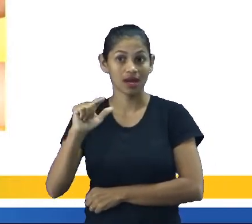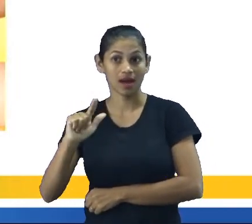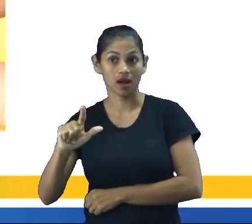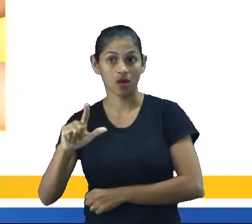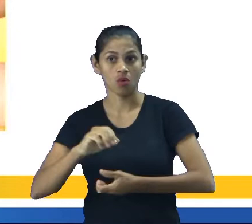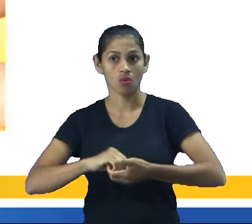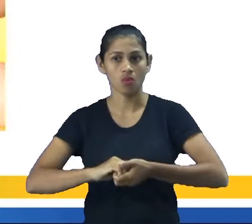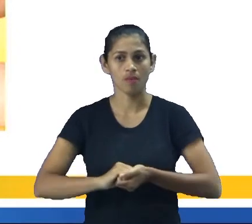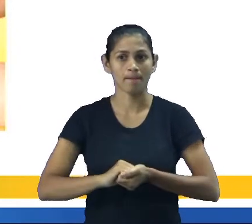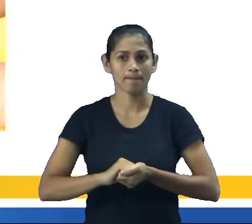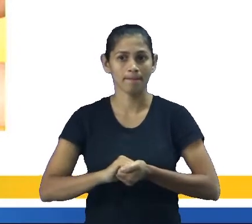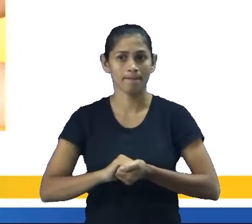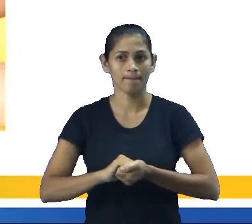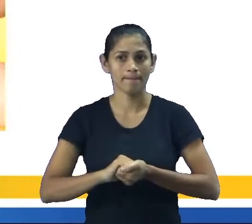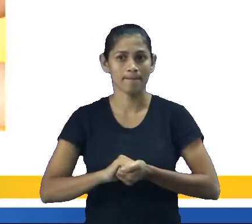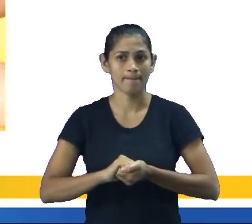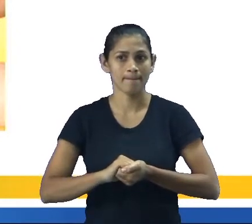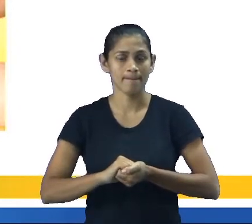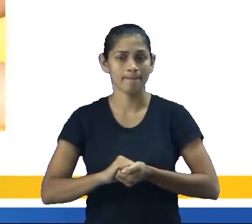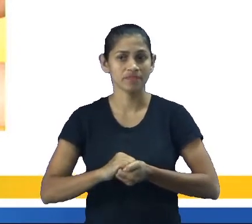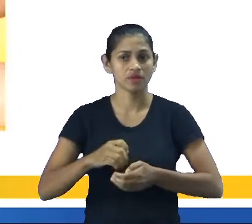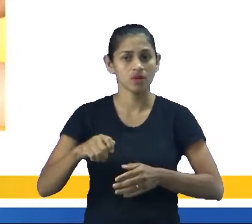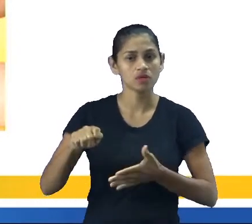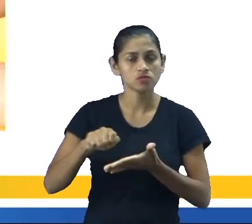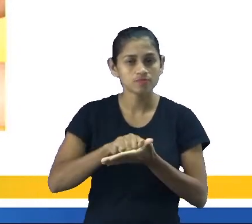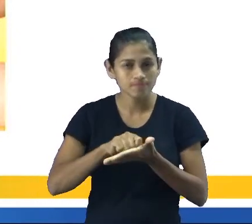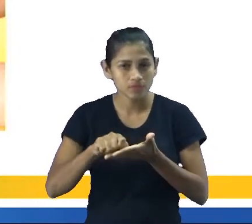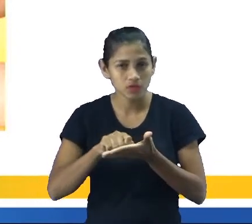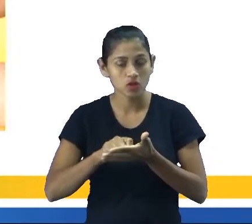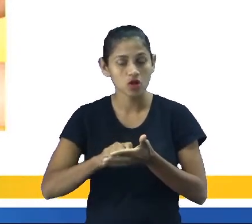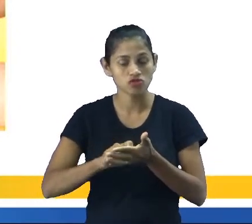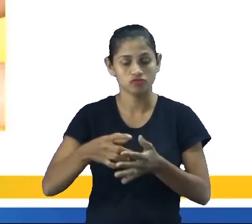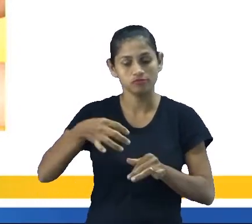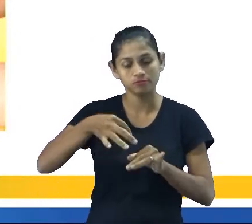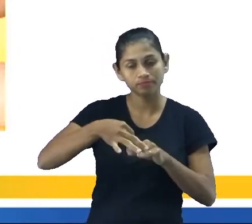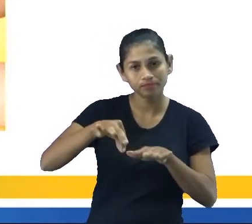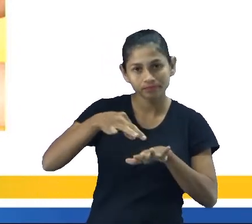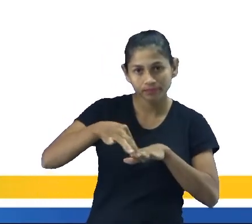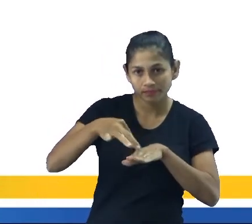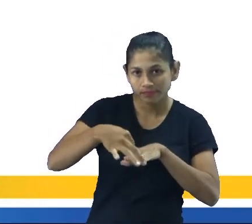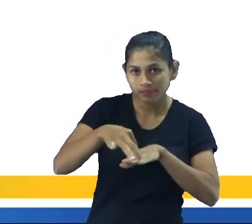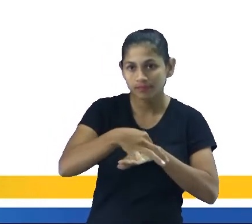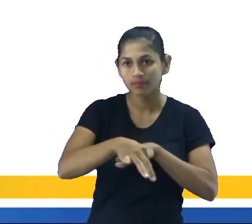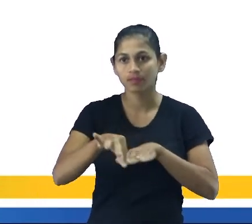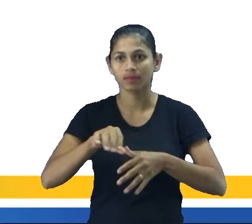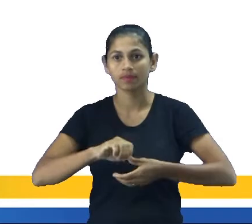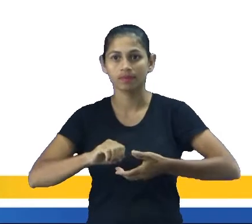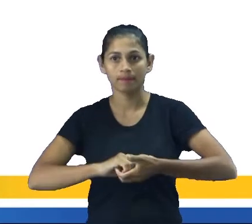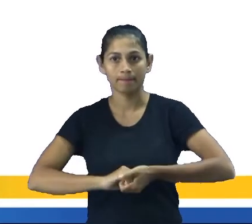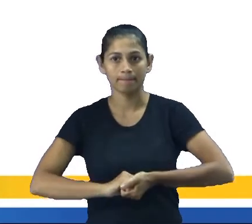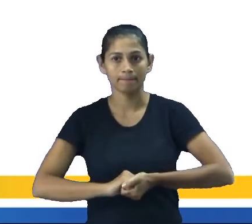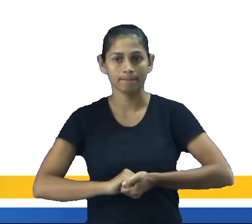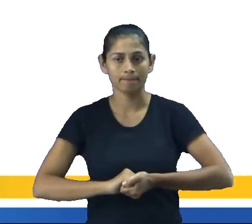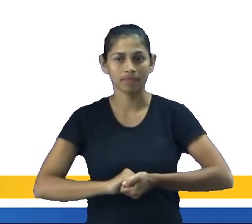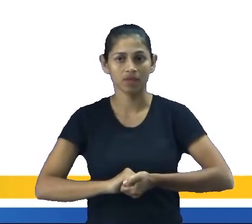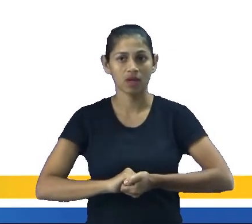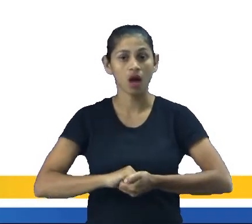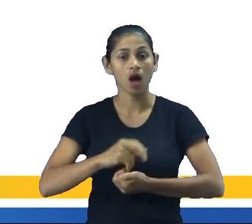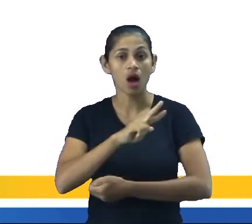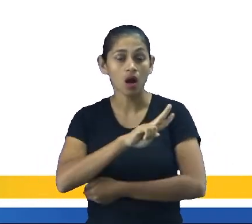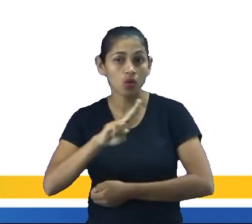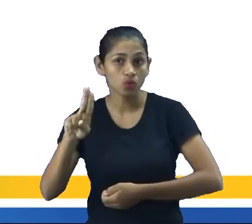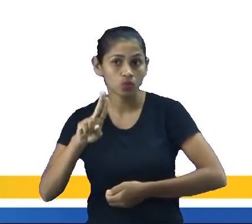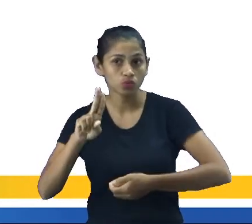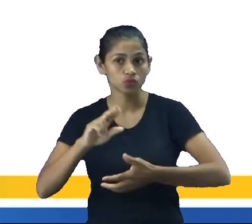a acetona ali de remover esmalte, bem conhecida por todos nós. A sua nomenclatura, a gente vai colocar o número